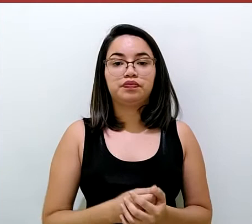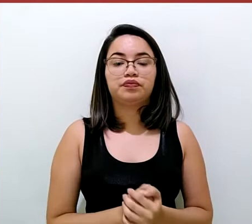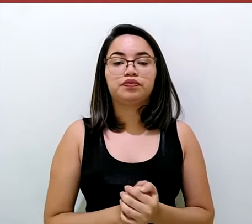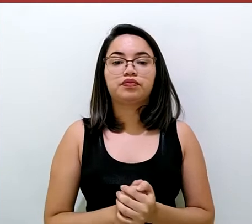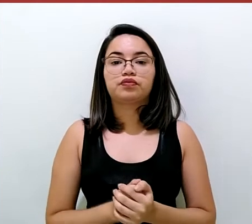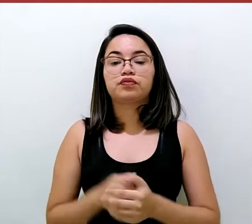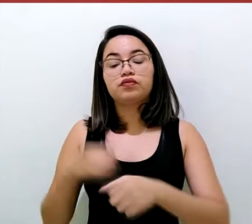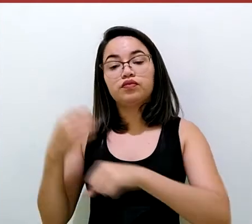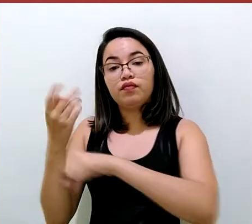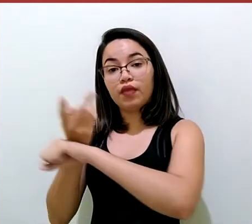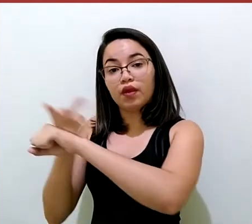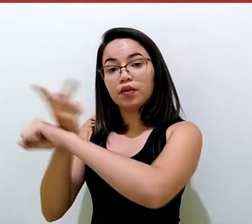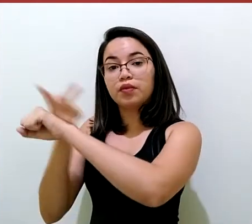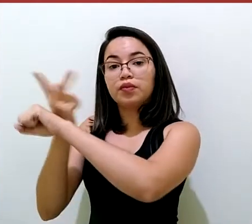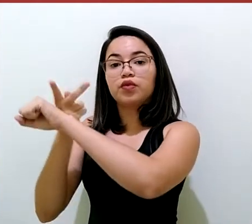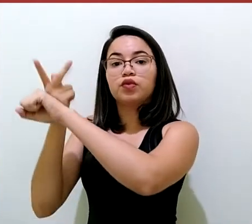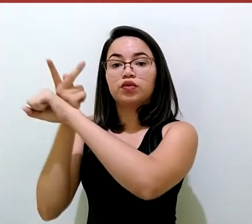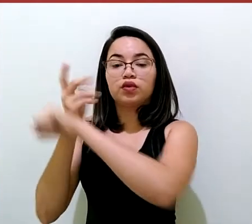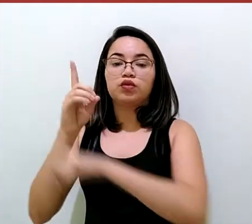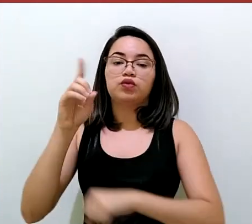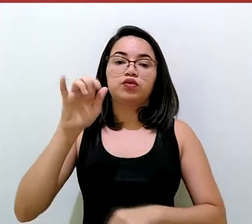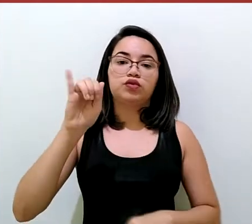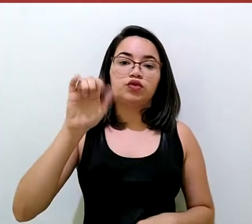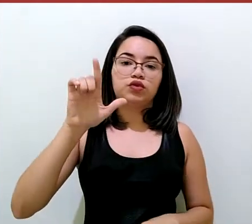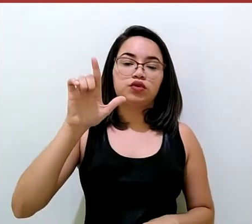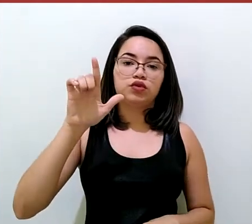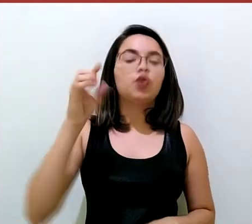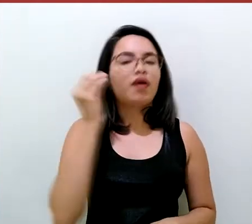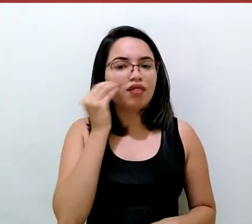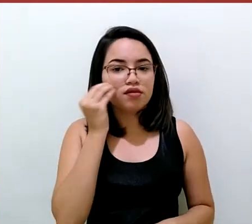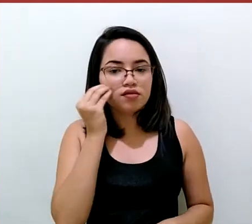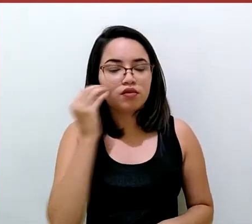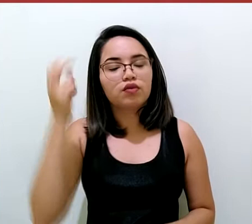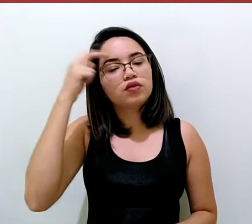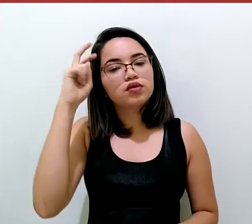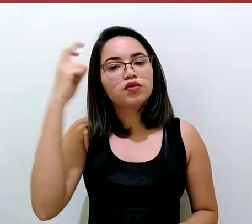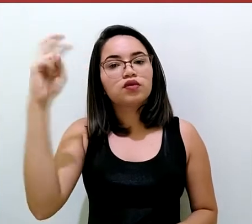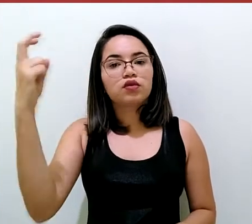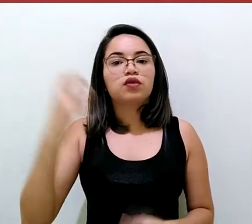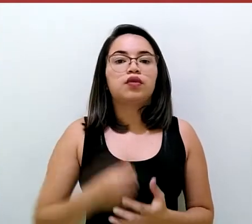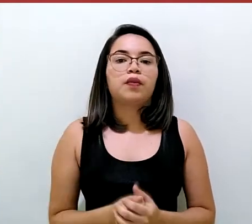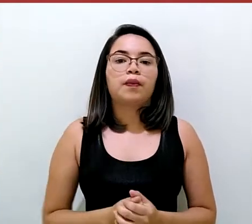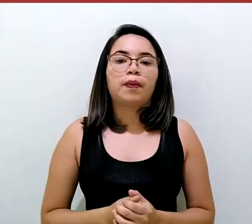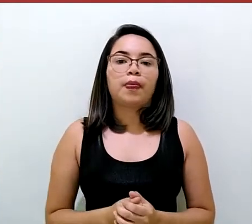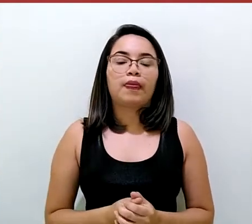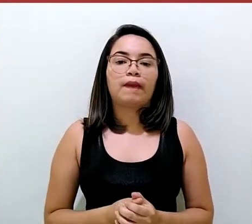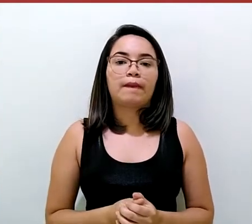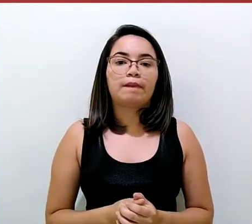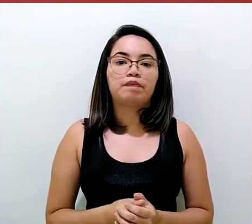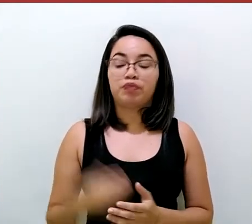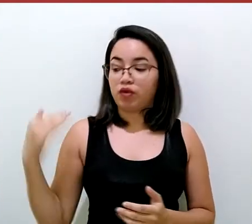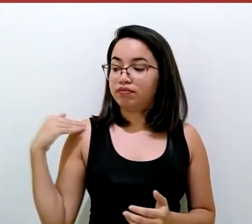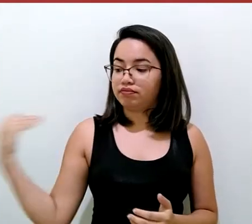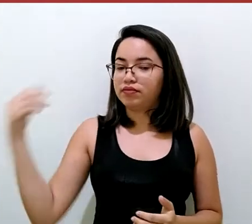a procurar com diligência, com sabedoria, o companheiro